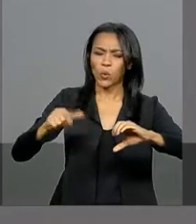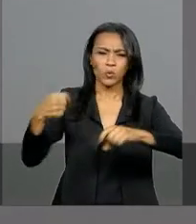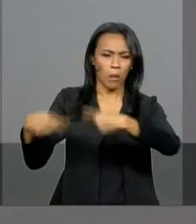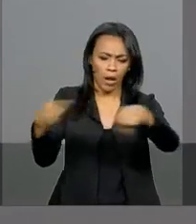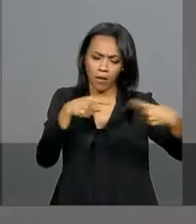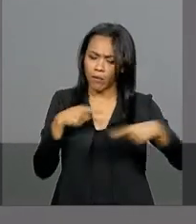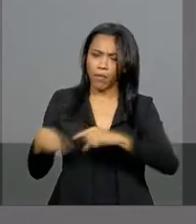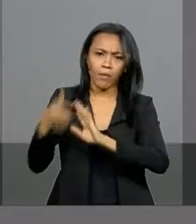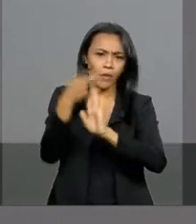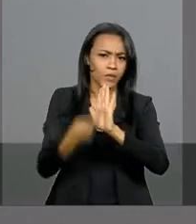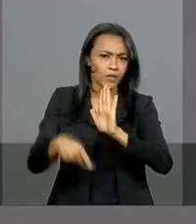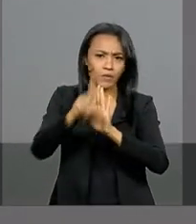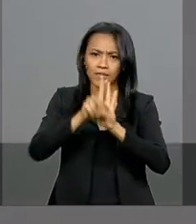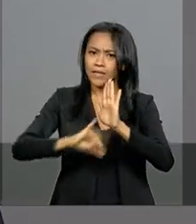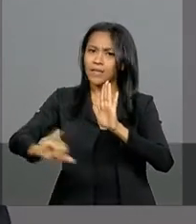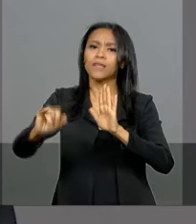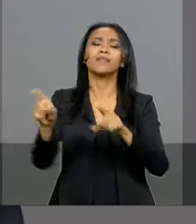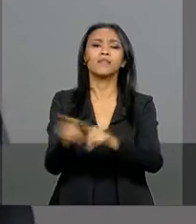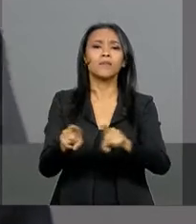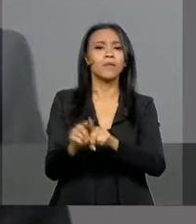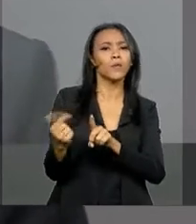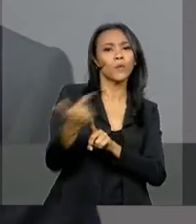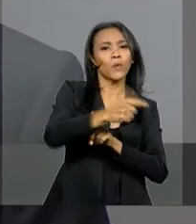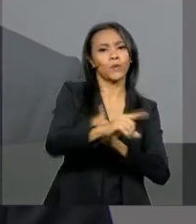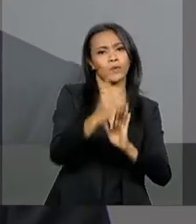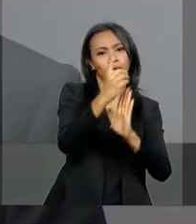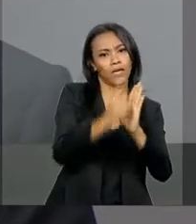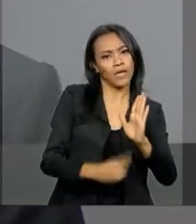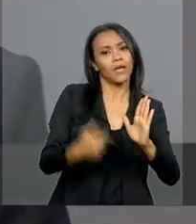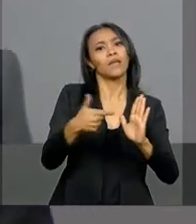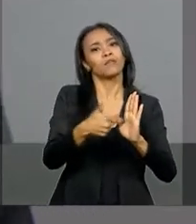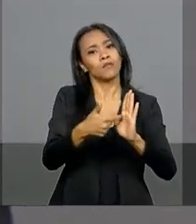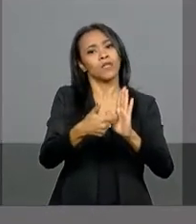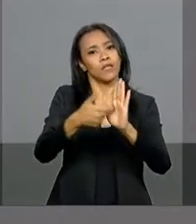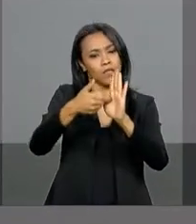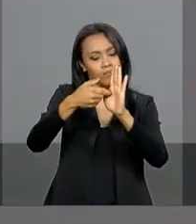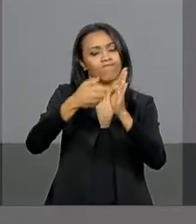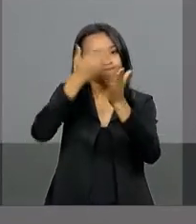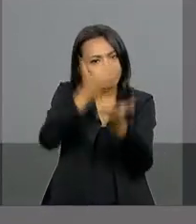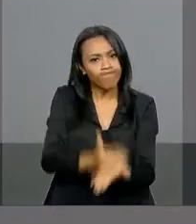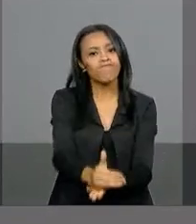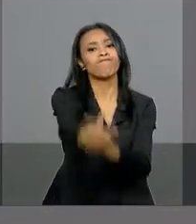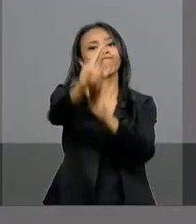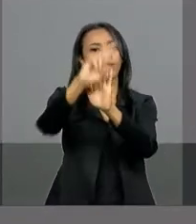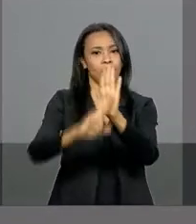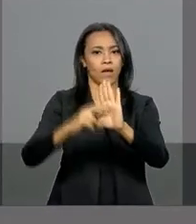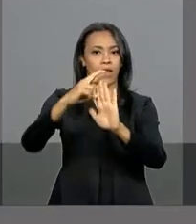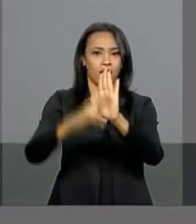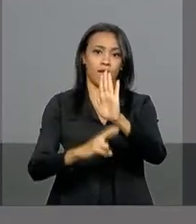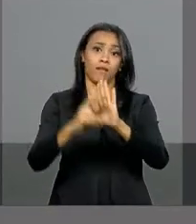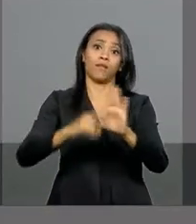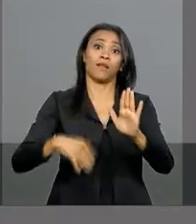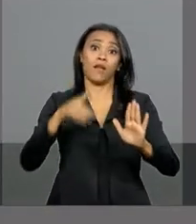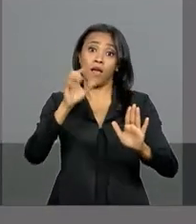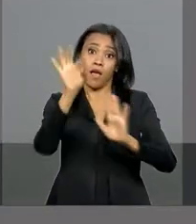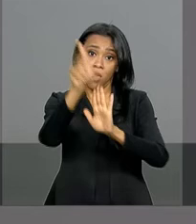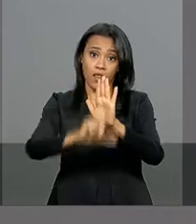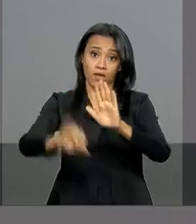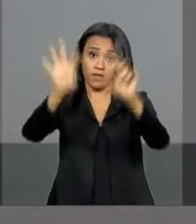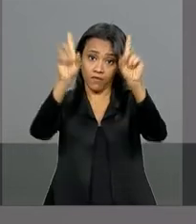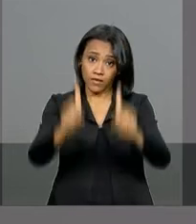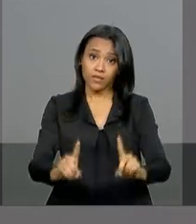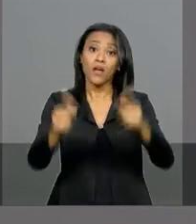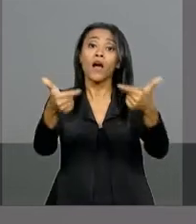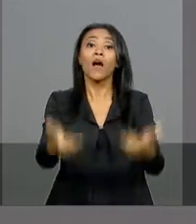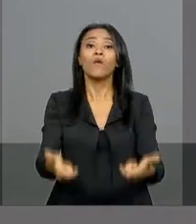lei e também o decreto que regulamenta a legislação a respeito dos deficientes têm a sua origem no congresso